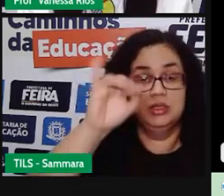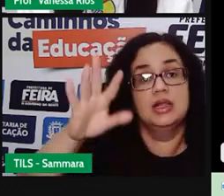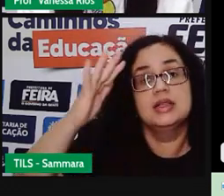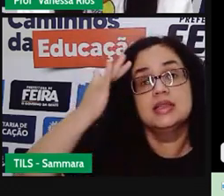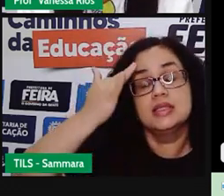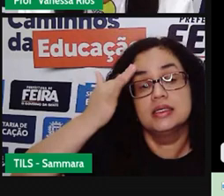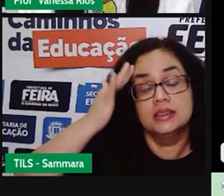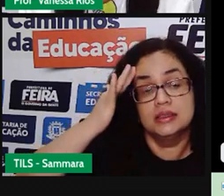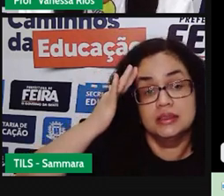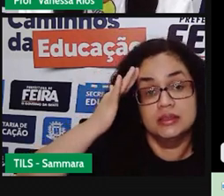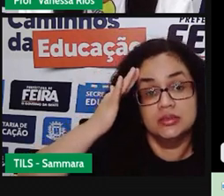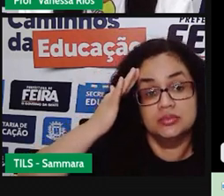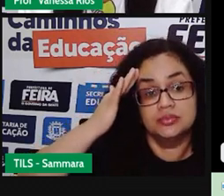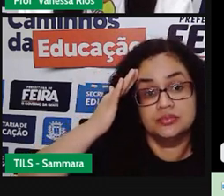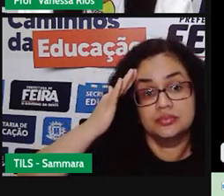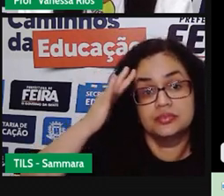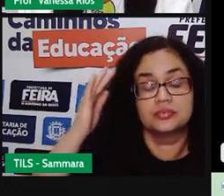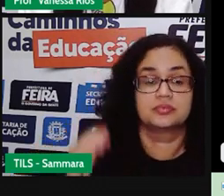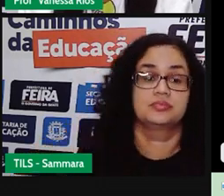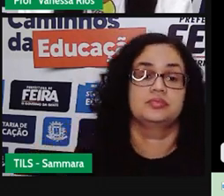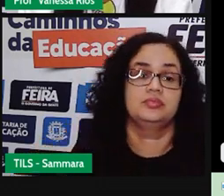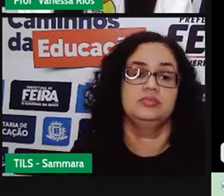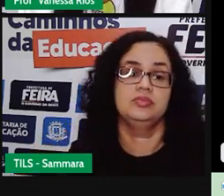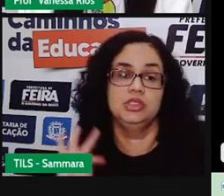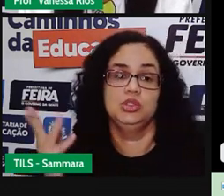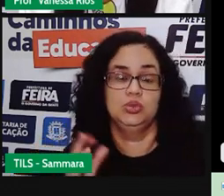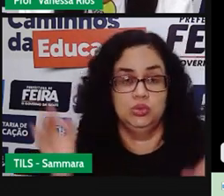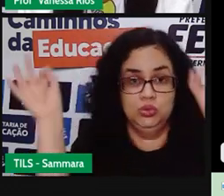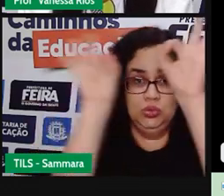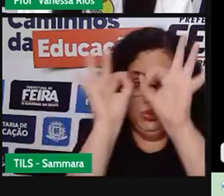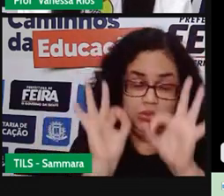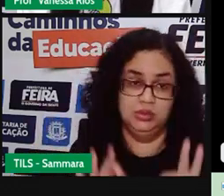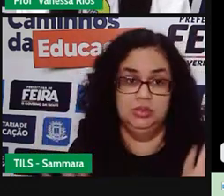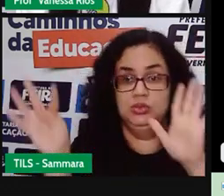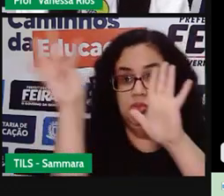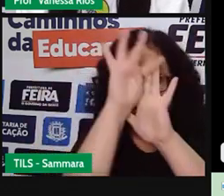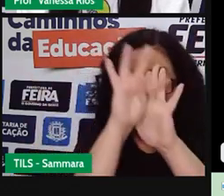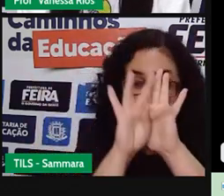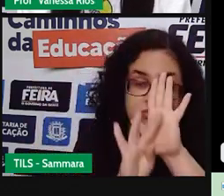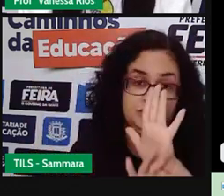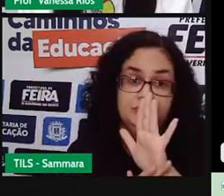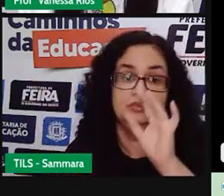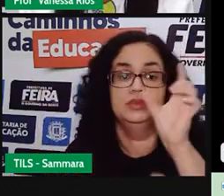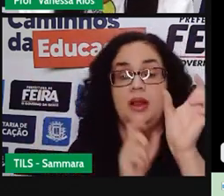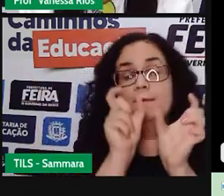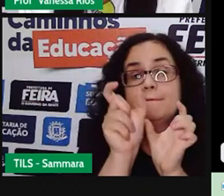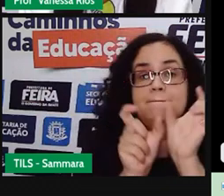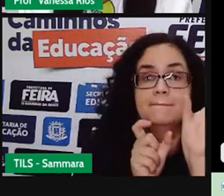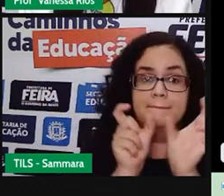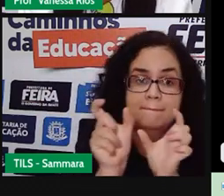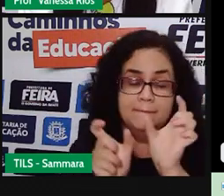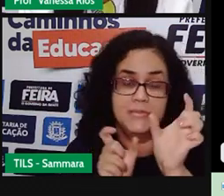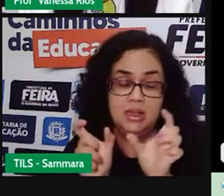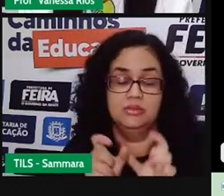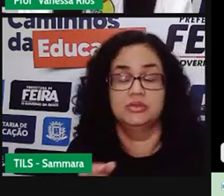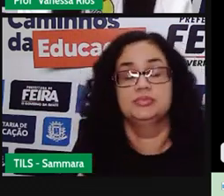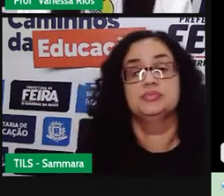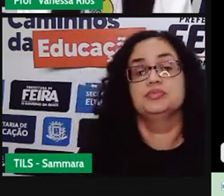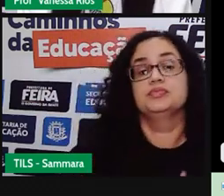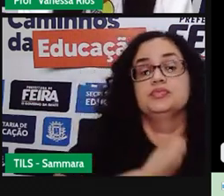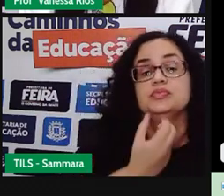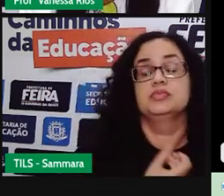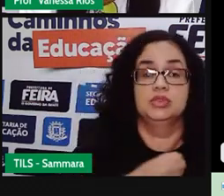as palavras são colocadas no poema de forma organizada e, às vezes, a forma como você lê interfere,